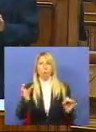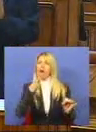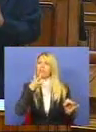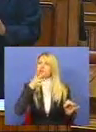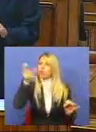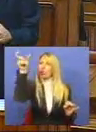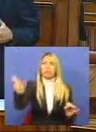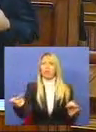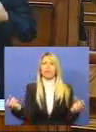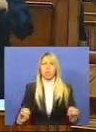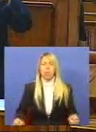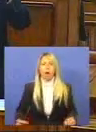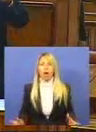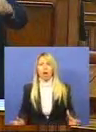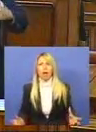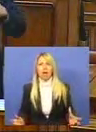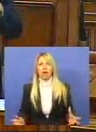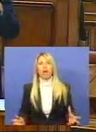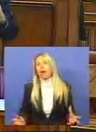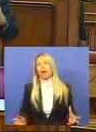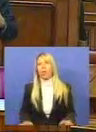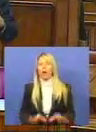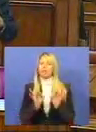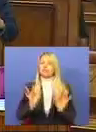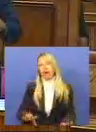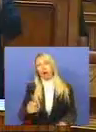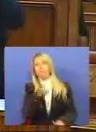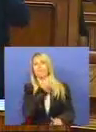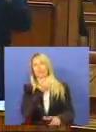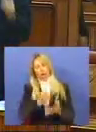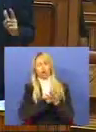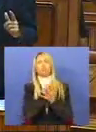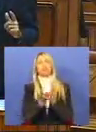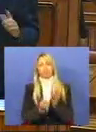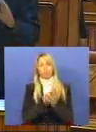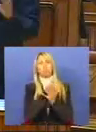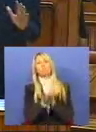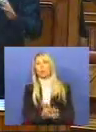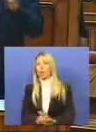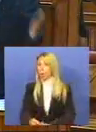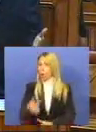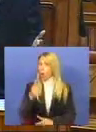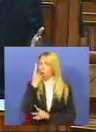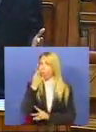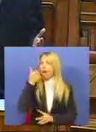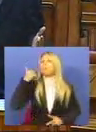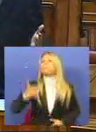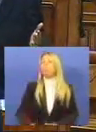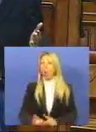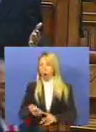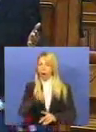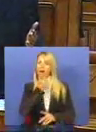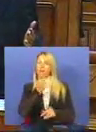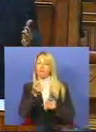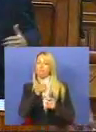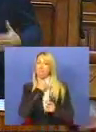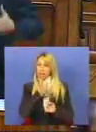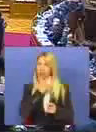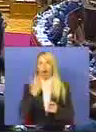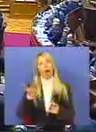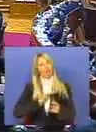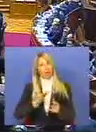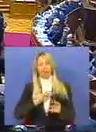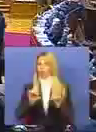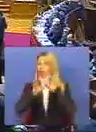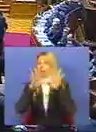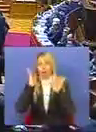Na verdade, toma uma catadupa de medidas. Uma boa medida, pagar dívidas, claro, as dívidas têm que ser pagas.